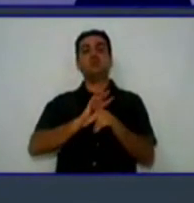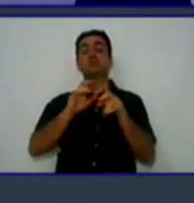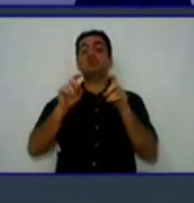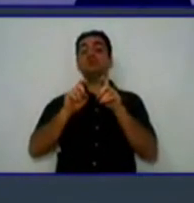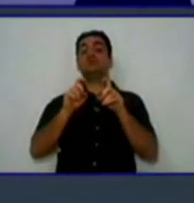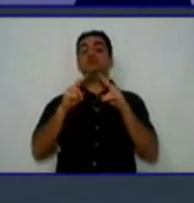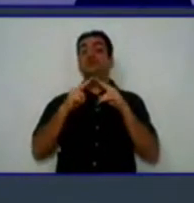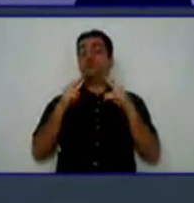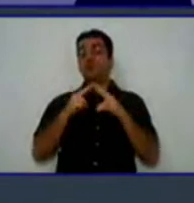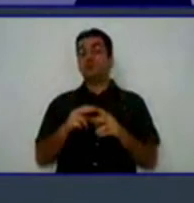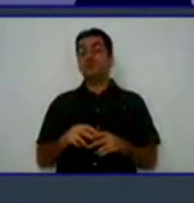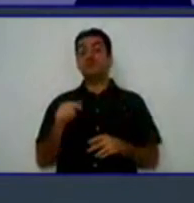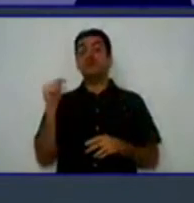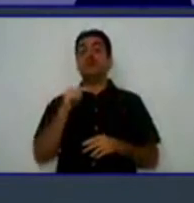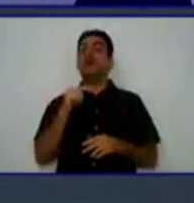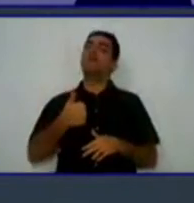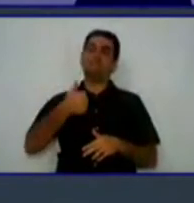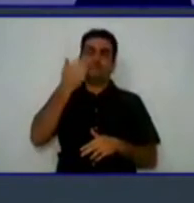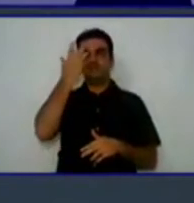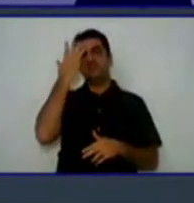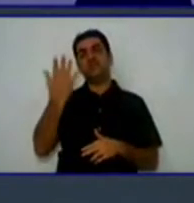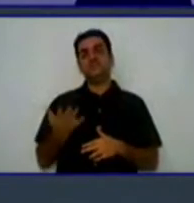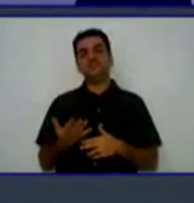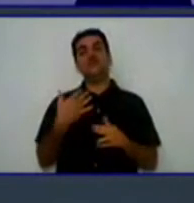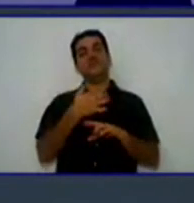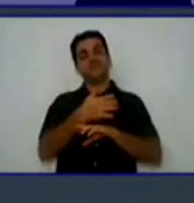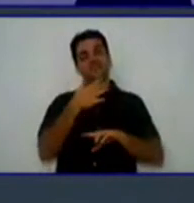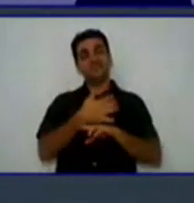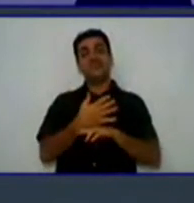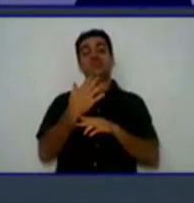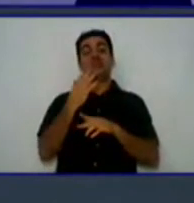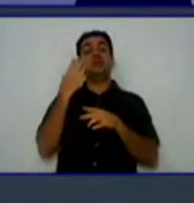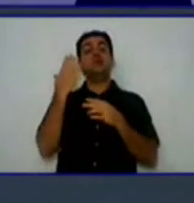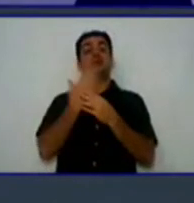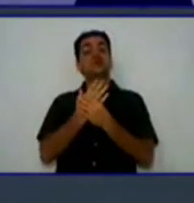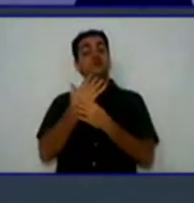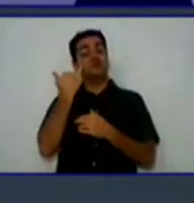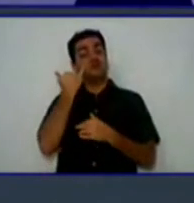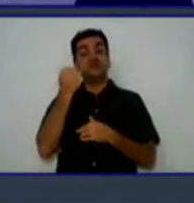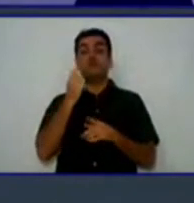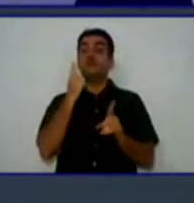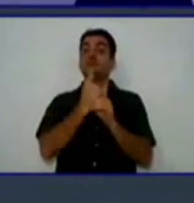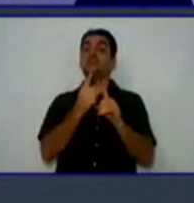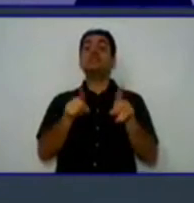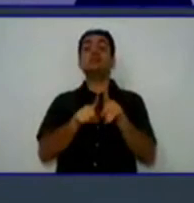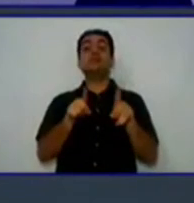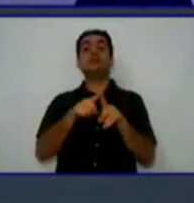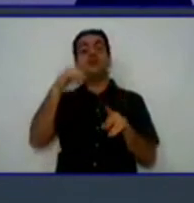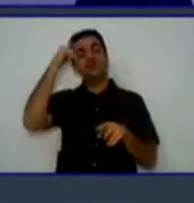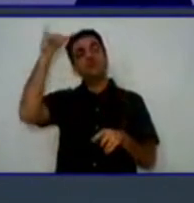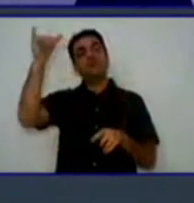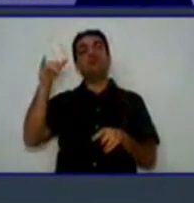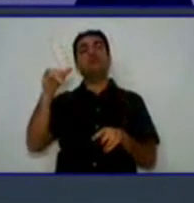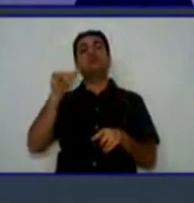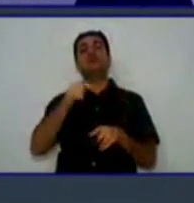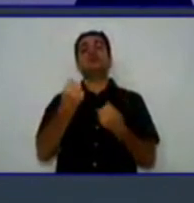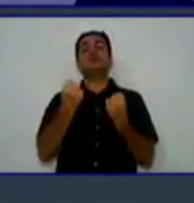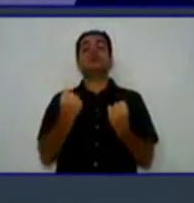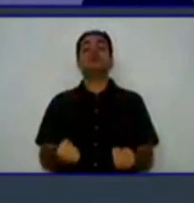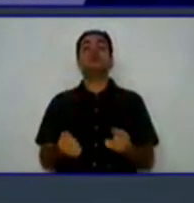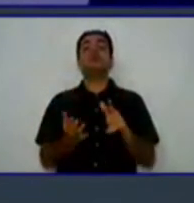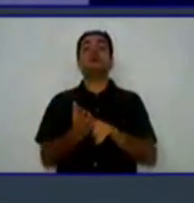digitalização, evidentemente, além de facilitar o acesso aos processos, nos dispensa do suplício que era